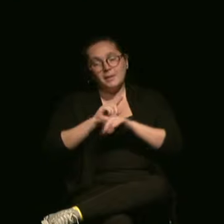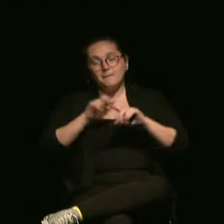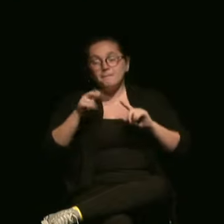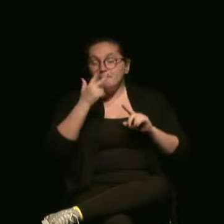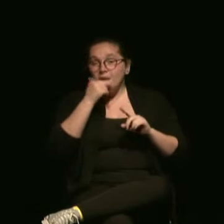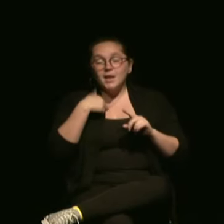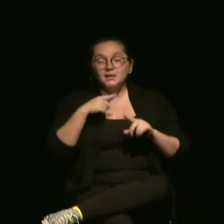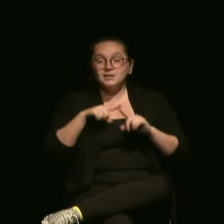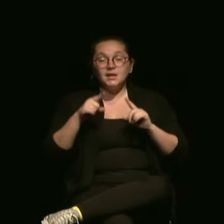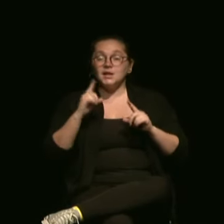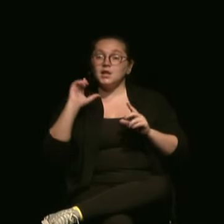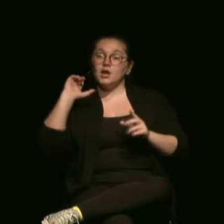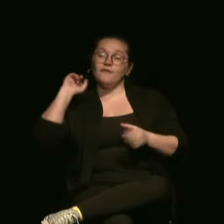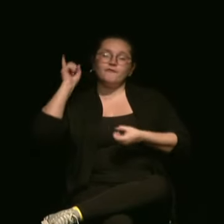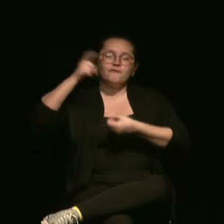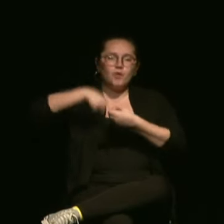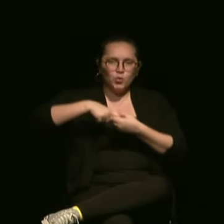superfície.